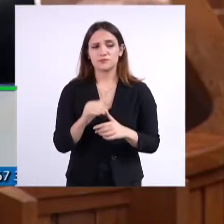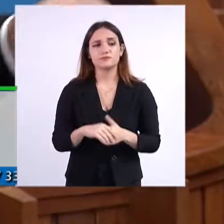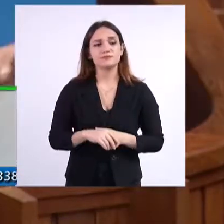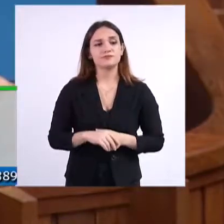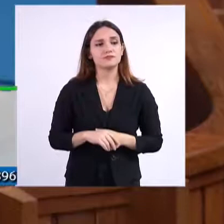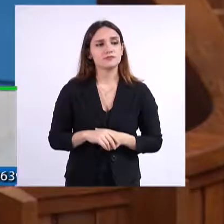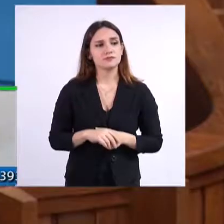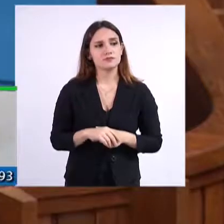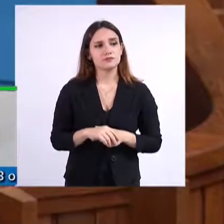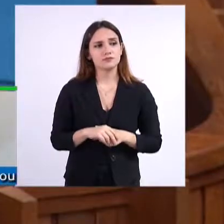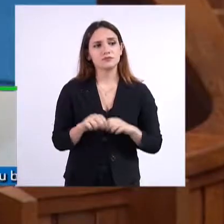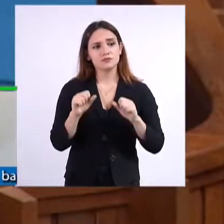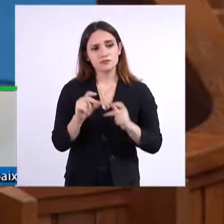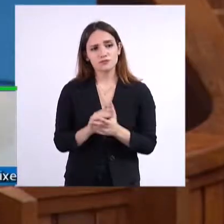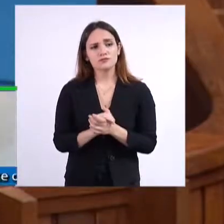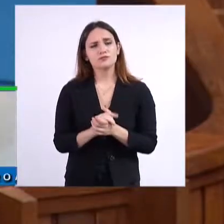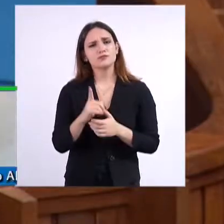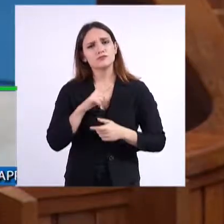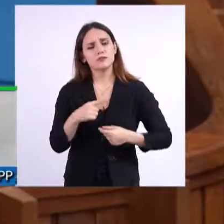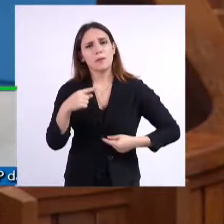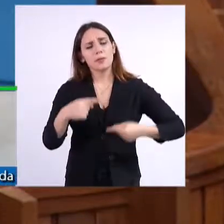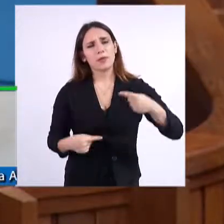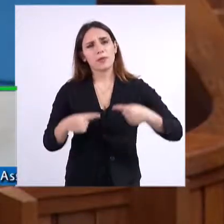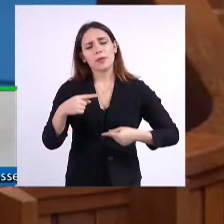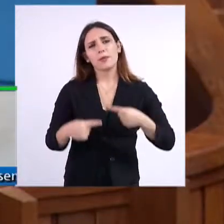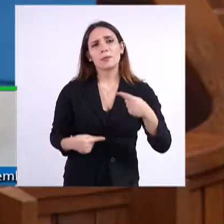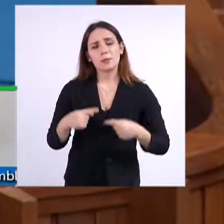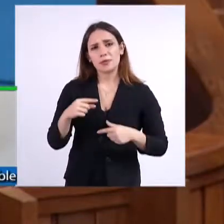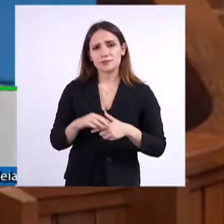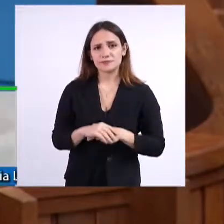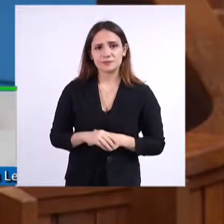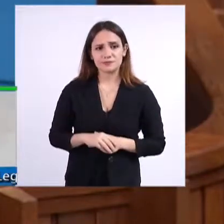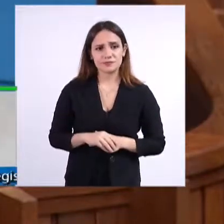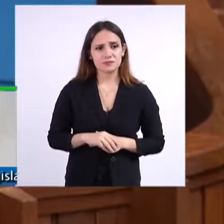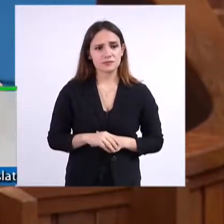E depois de tantas discussões,